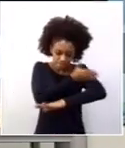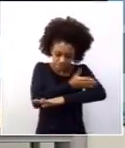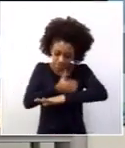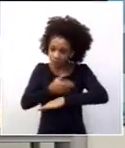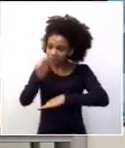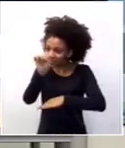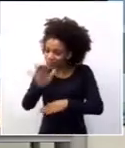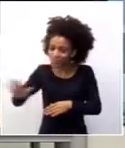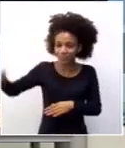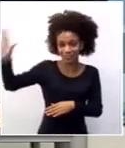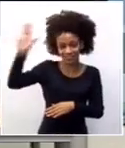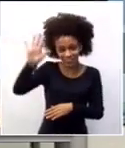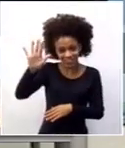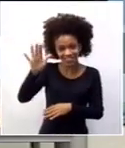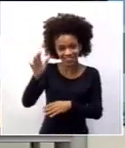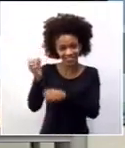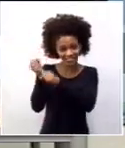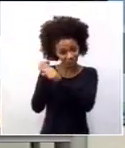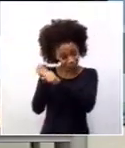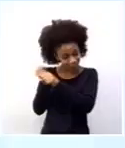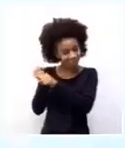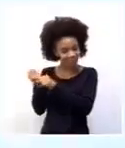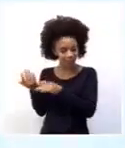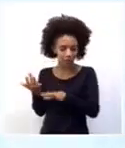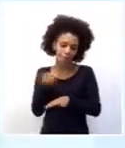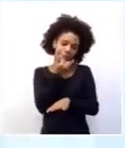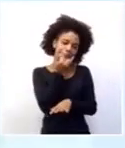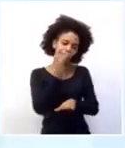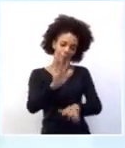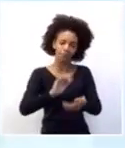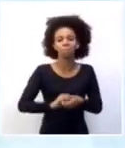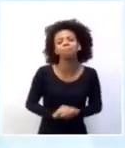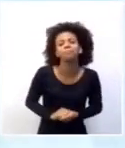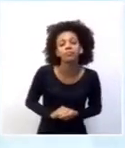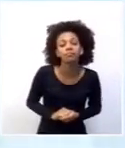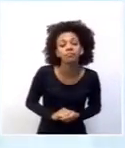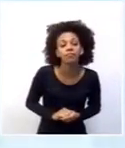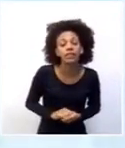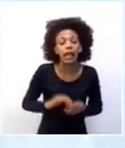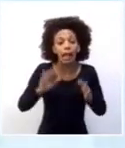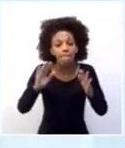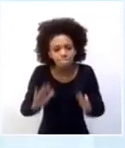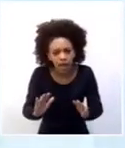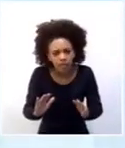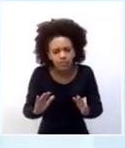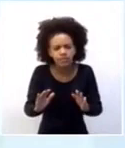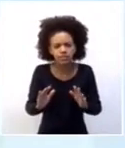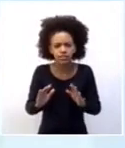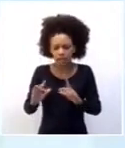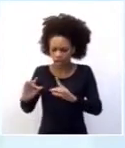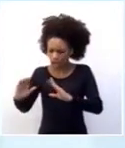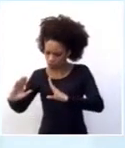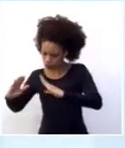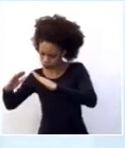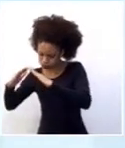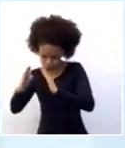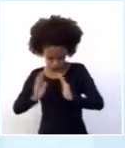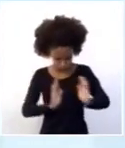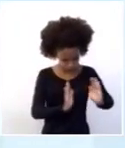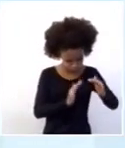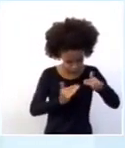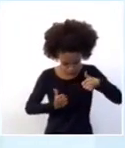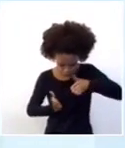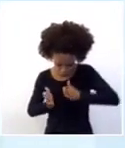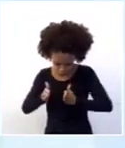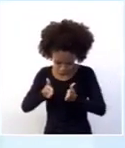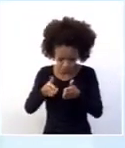né? No caso, perdão. Às margens do Rio Nilo, várias comunidades começam a se formar. Comunidades muito